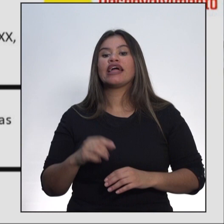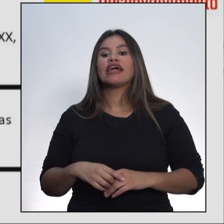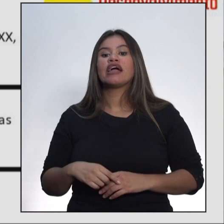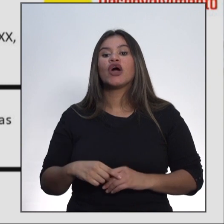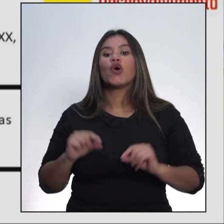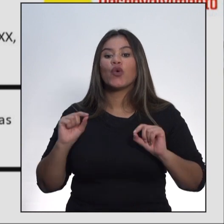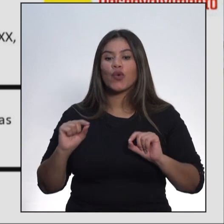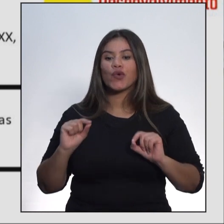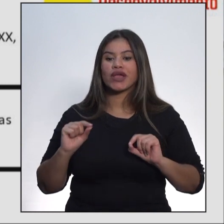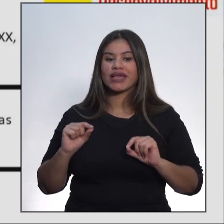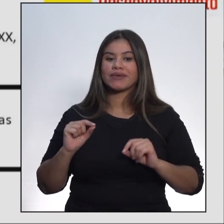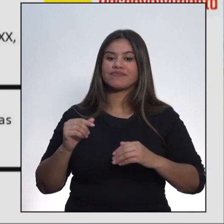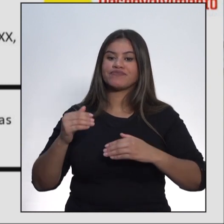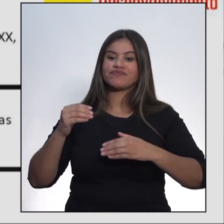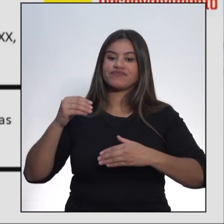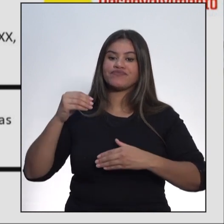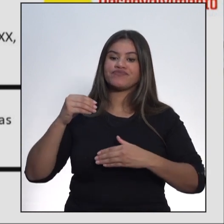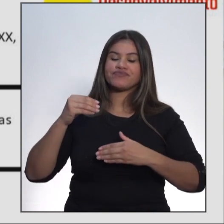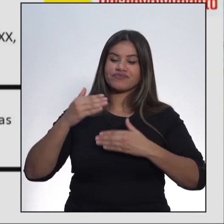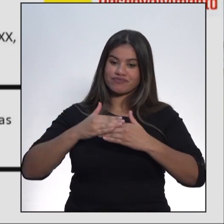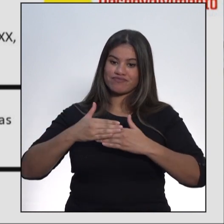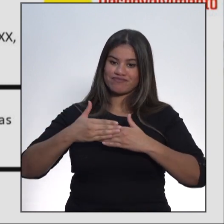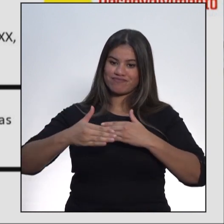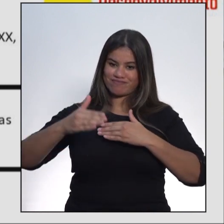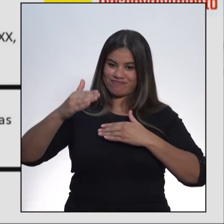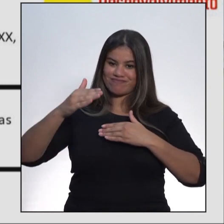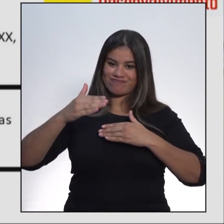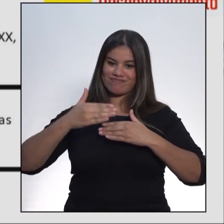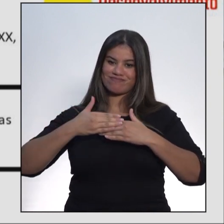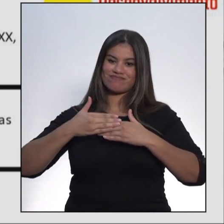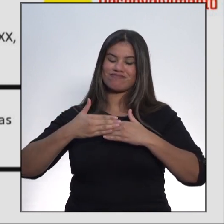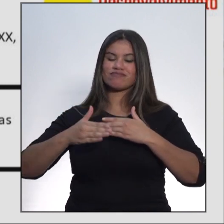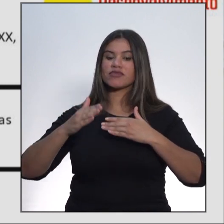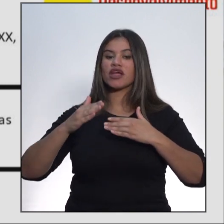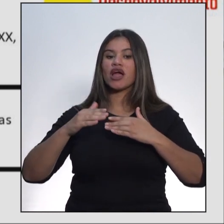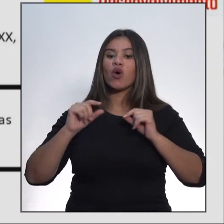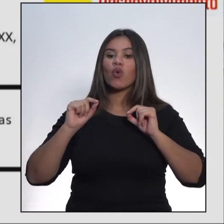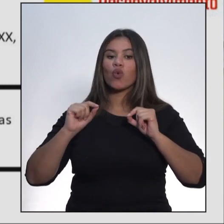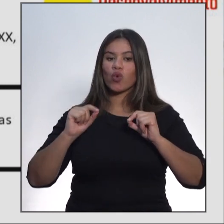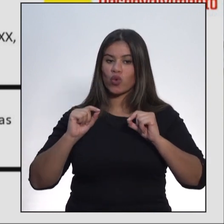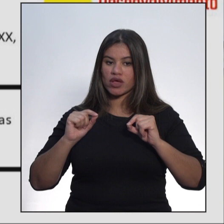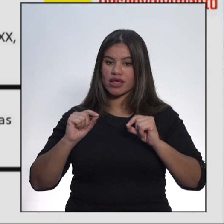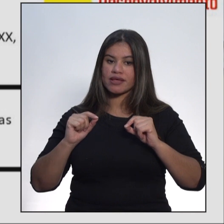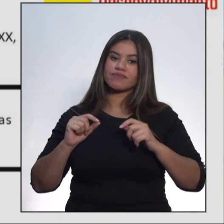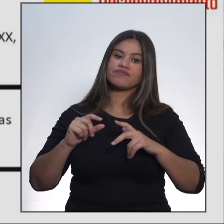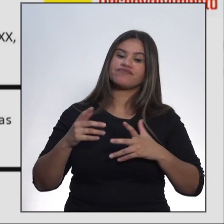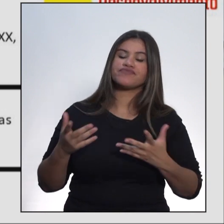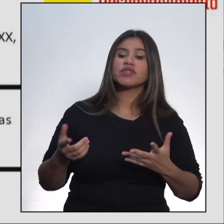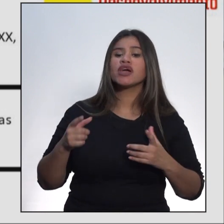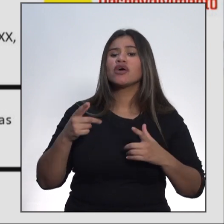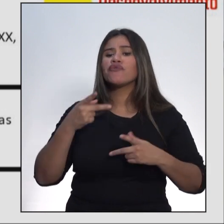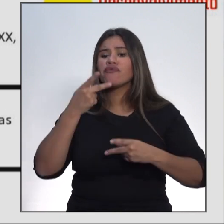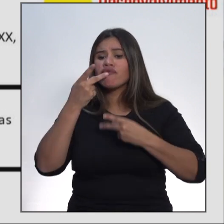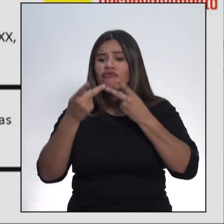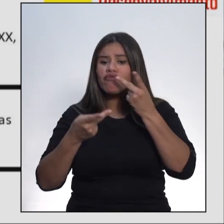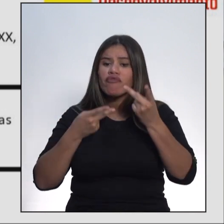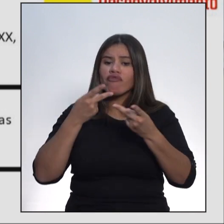vamos apresentar o assunto abordado e o ponto de